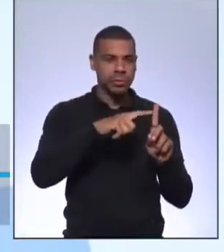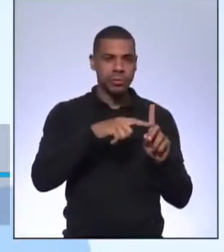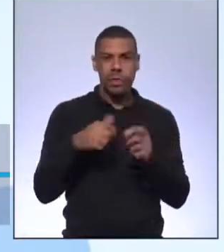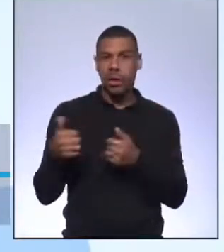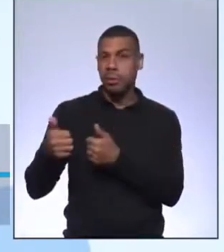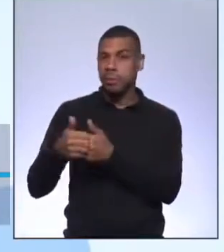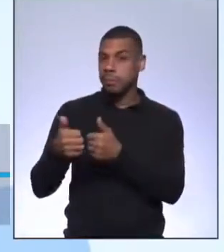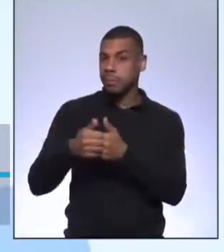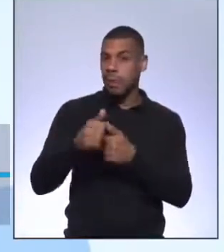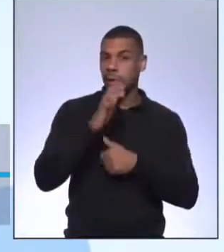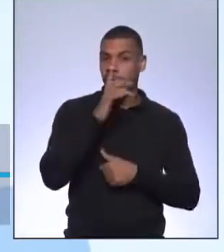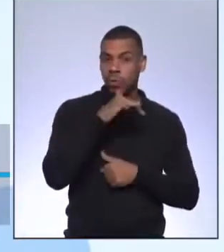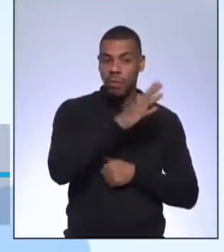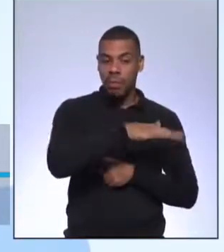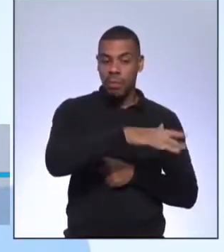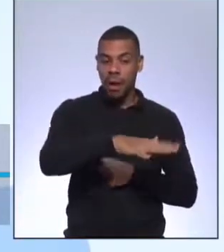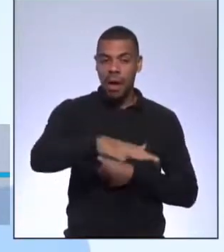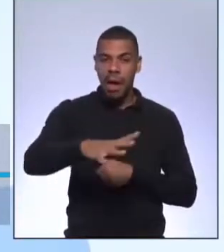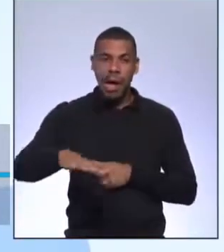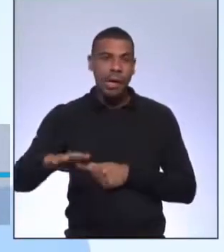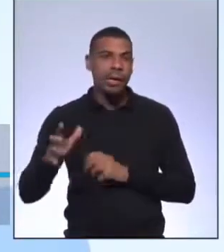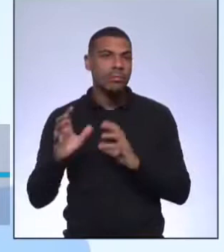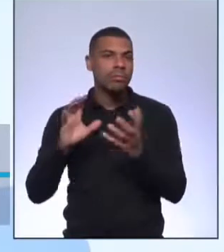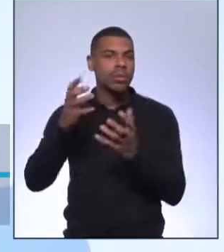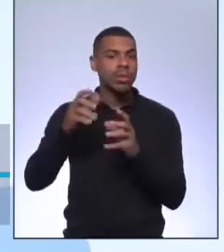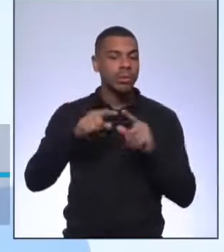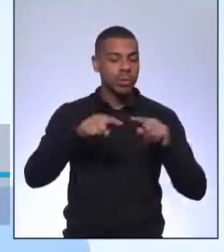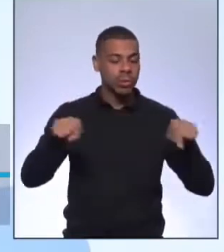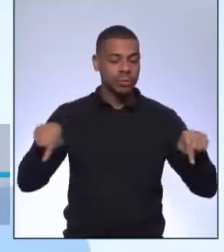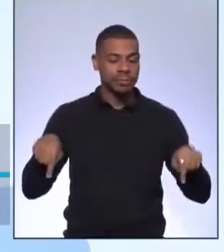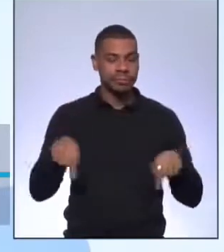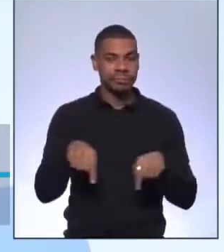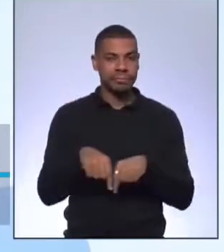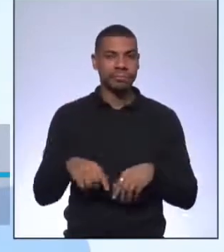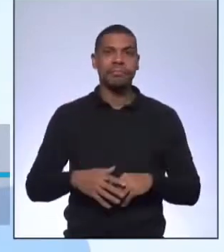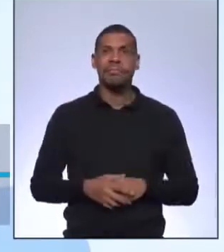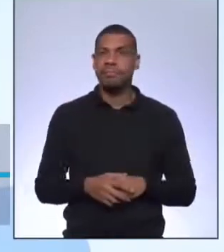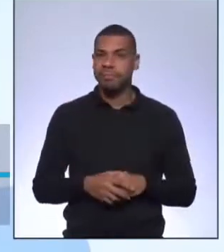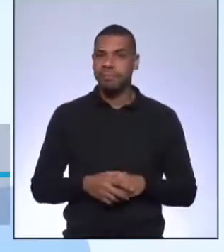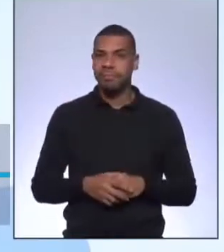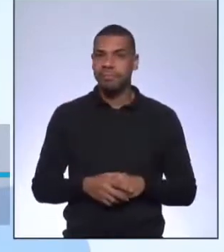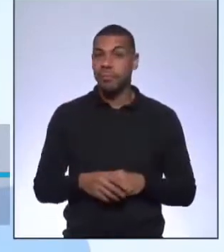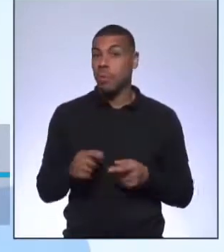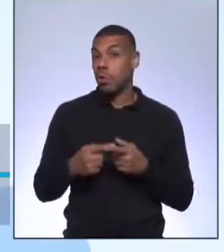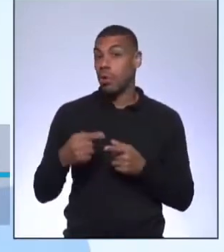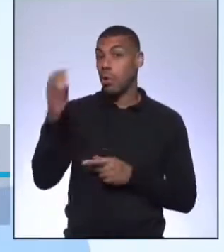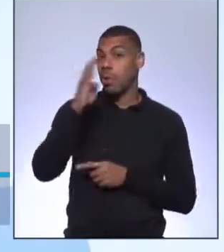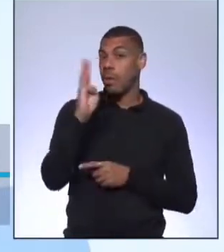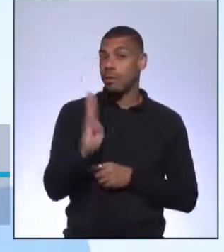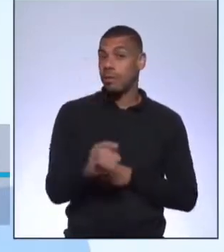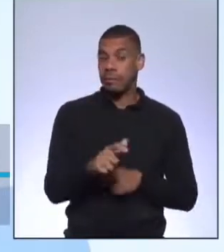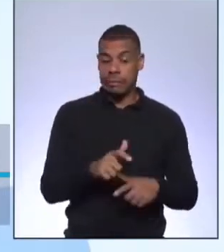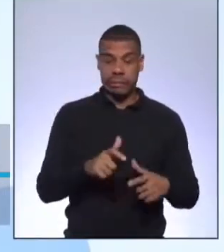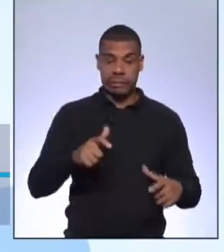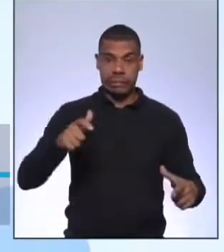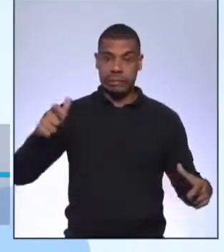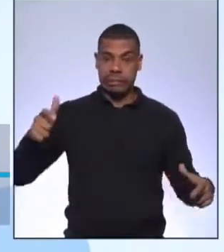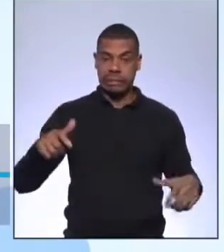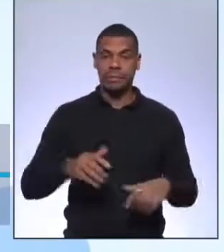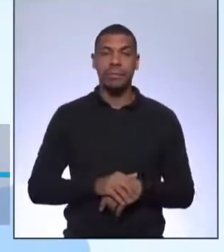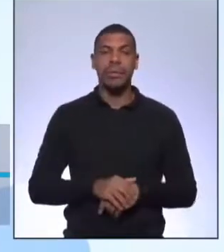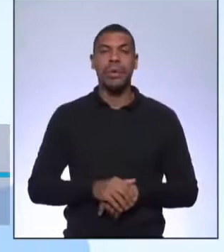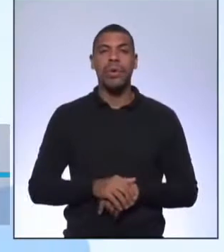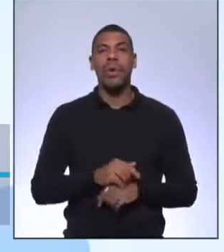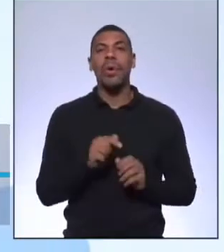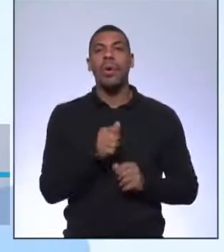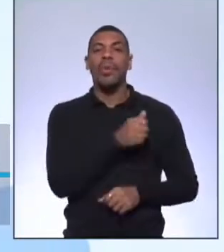proximidade com o mar aqui, pelo clima do ambiente, diz a Maria Eduarda. É, porque o Brasil é muito grande, respondeu aqui o